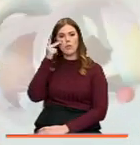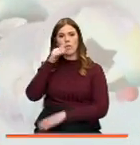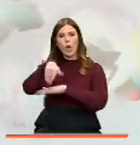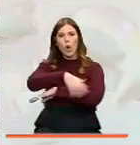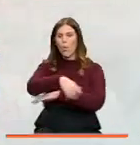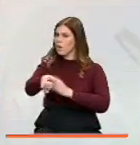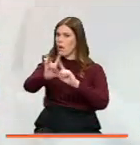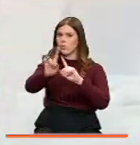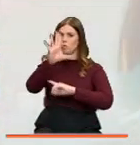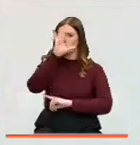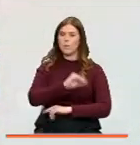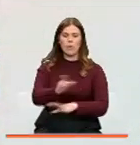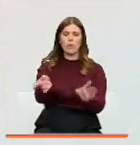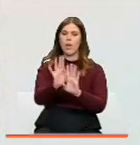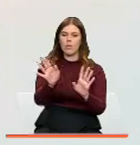rua?